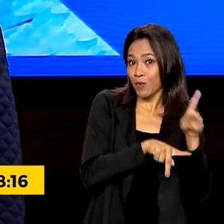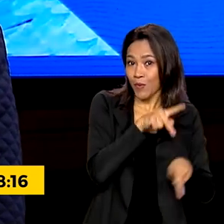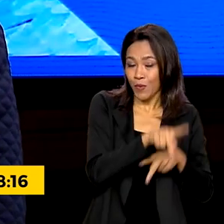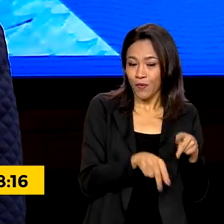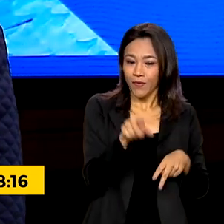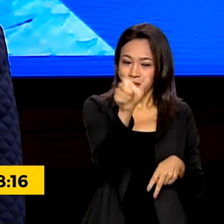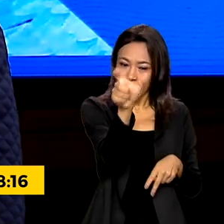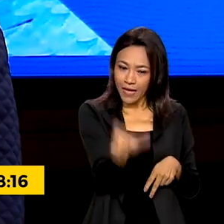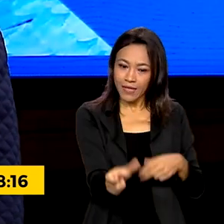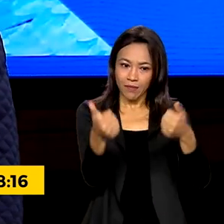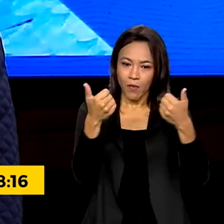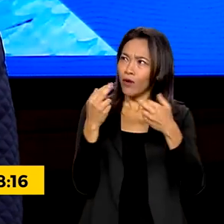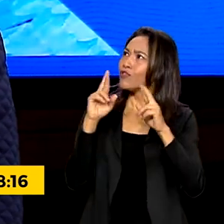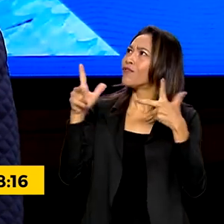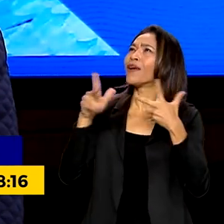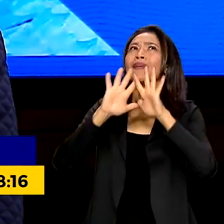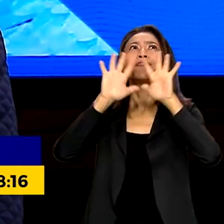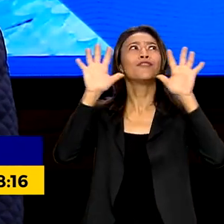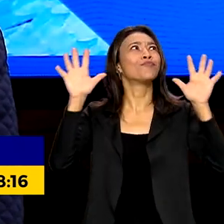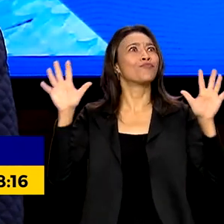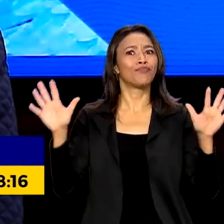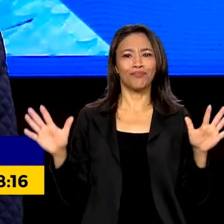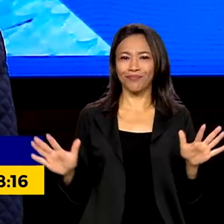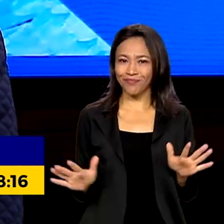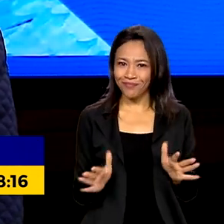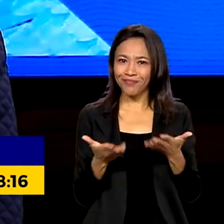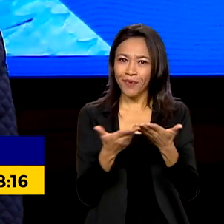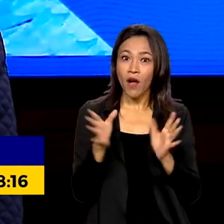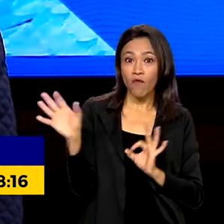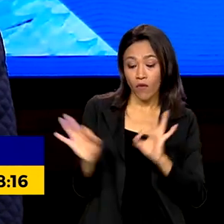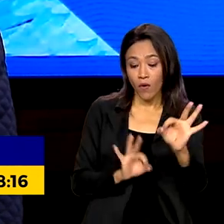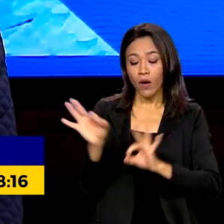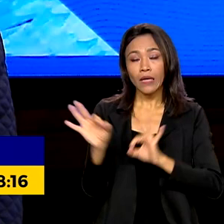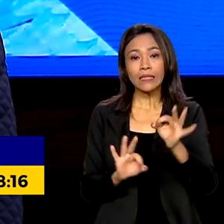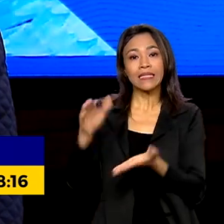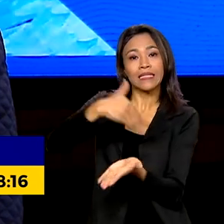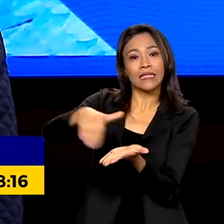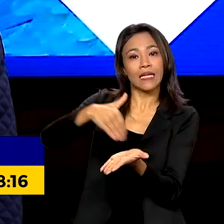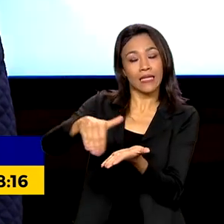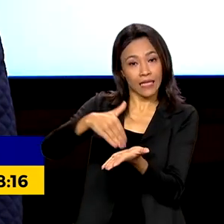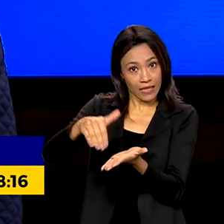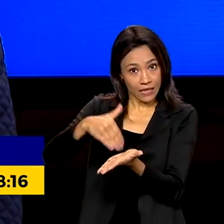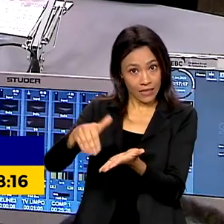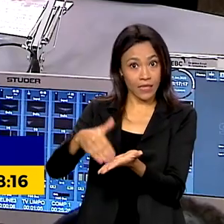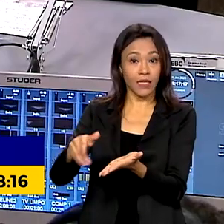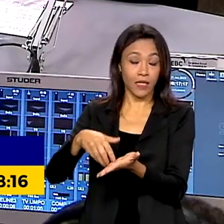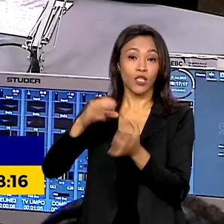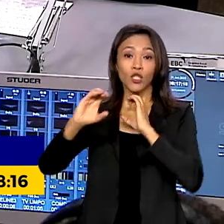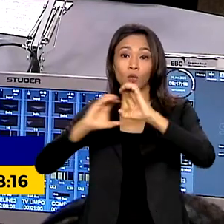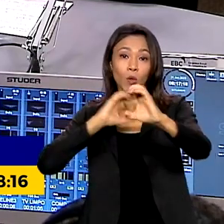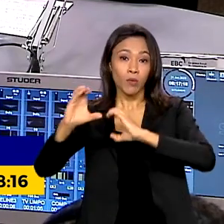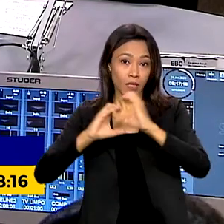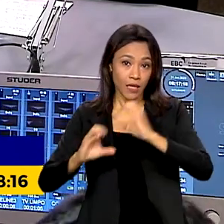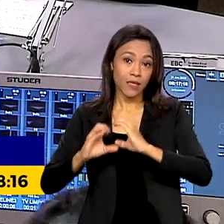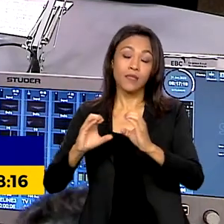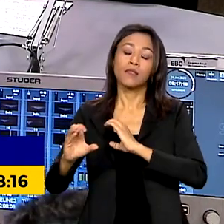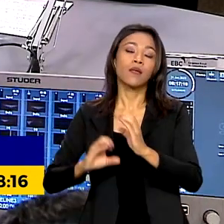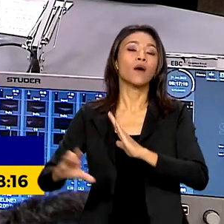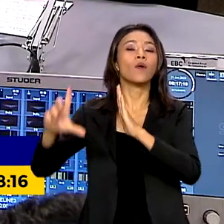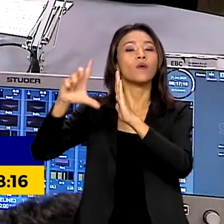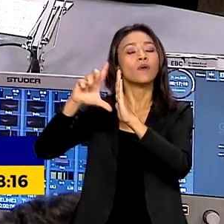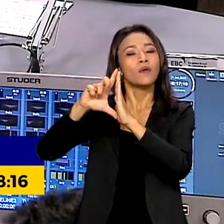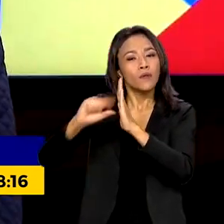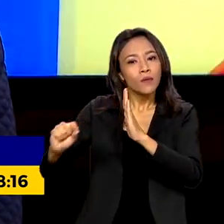nova, o Bom Dia Ministro voltou. Produzido pela Secretaria de Comunicação da Presidência da República, em parceria com a empresa Brasil